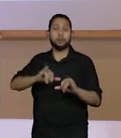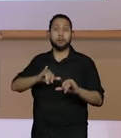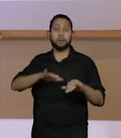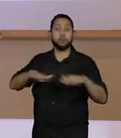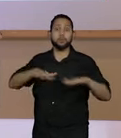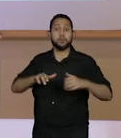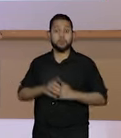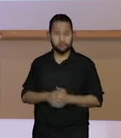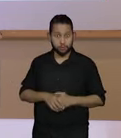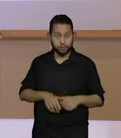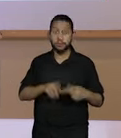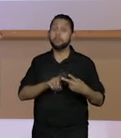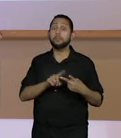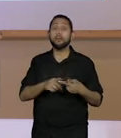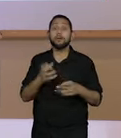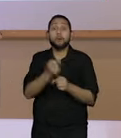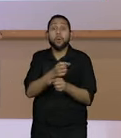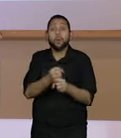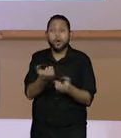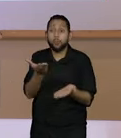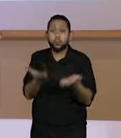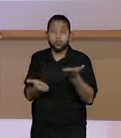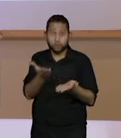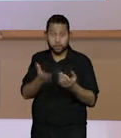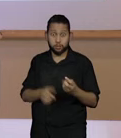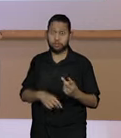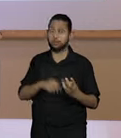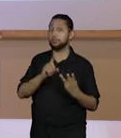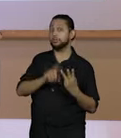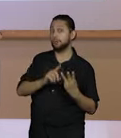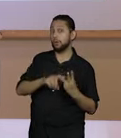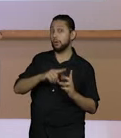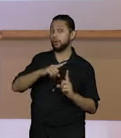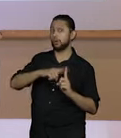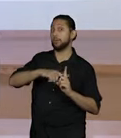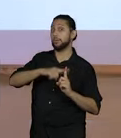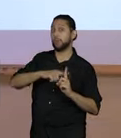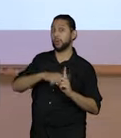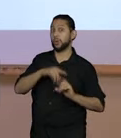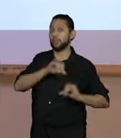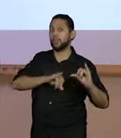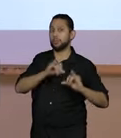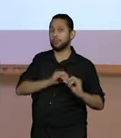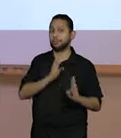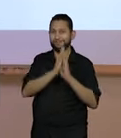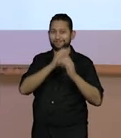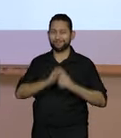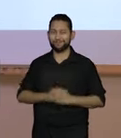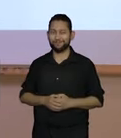de cálculos estequiométricos e da termoquímica, entre outras. Bom,